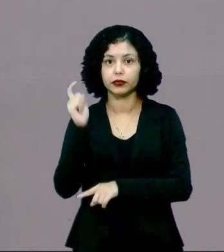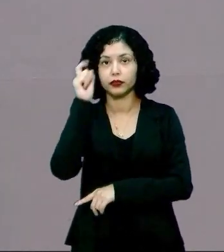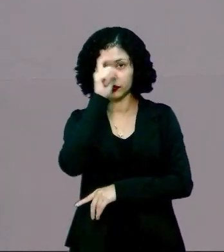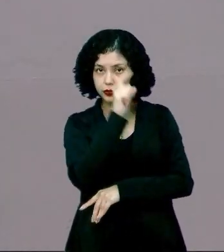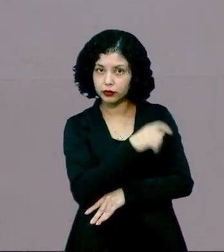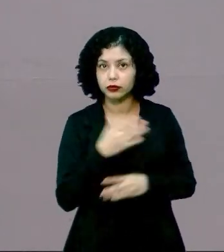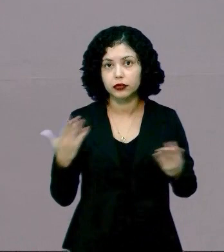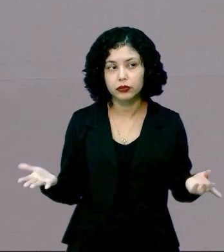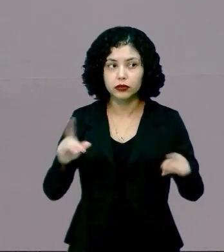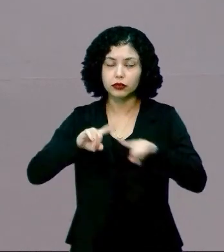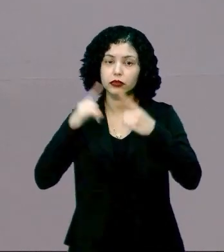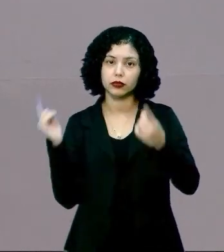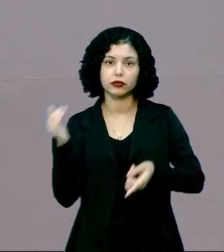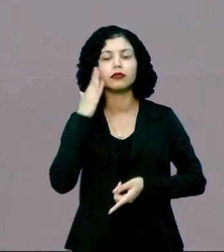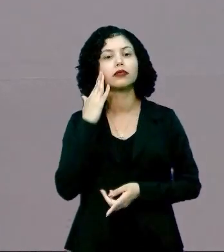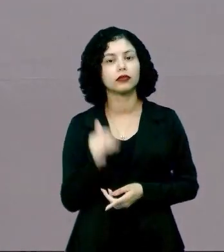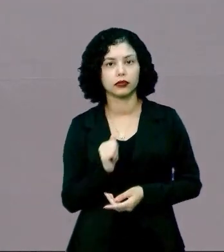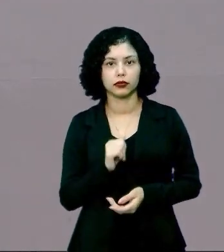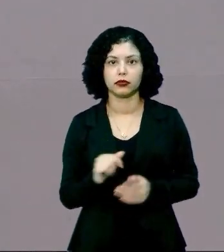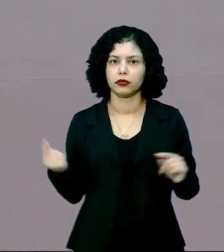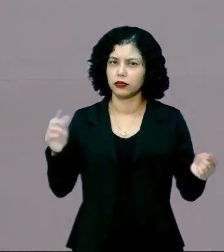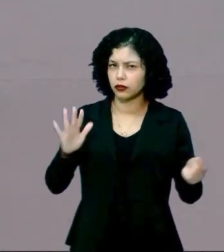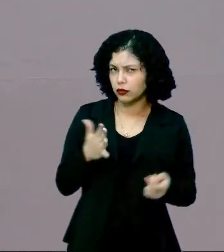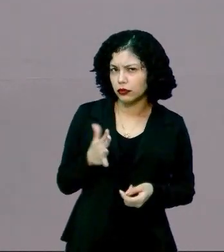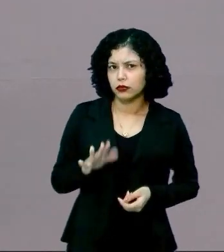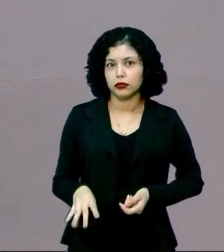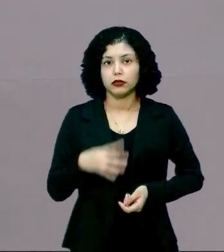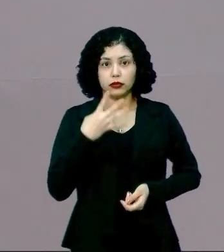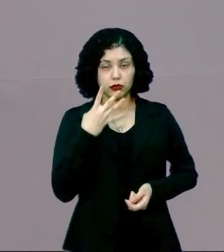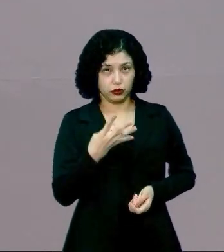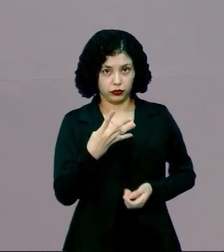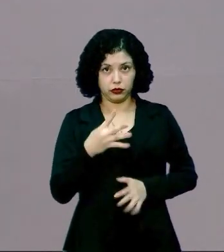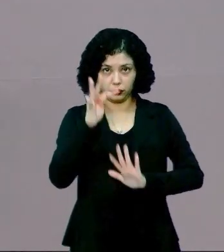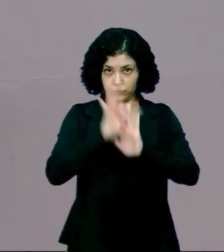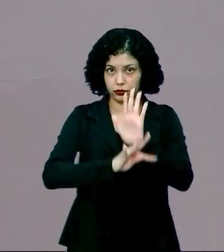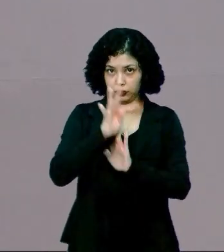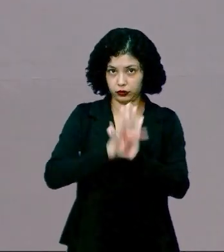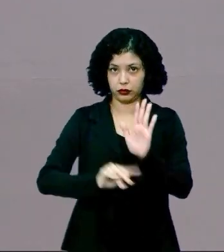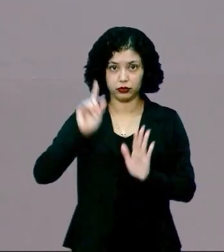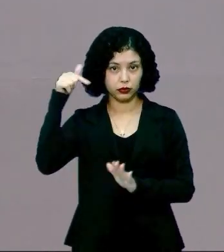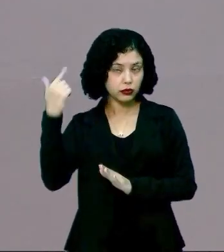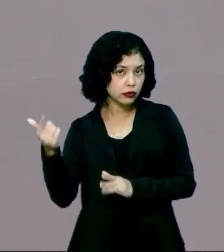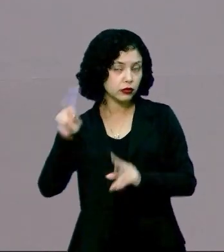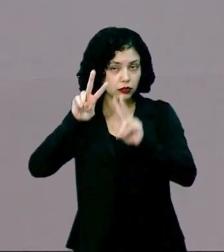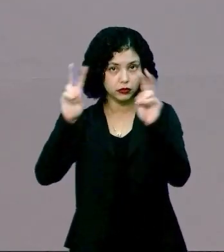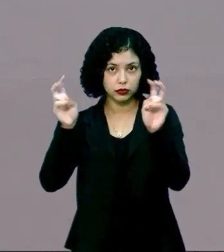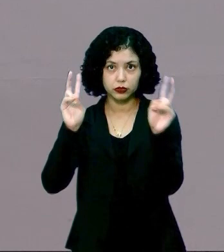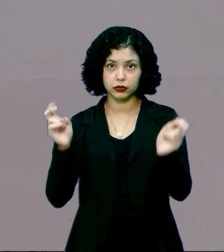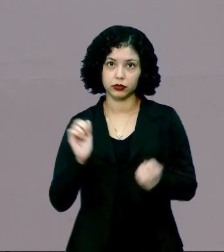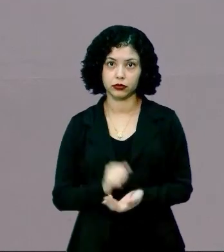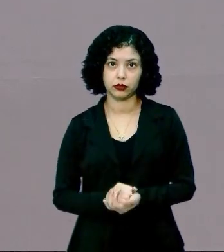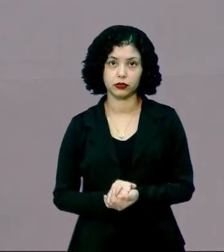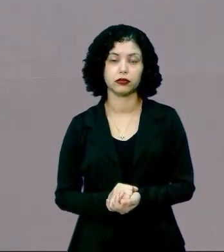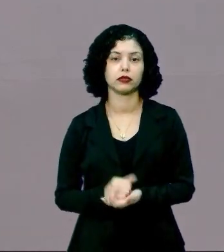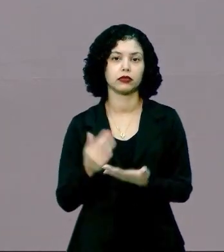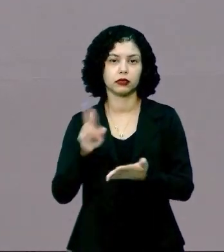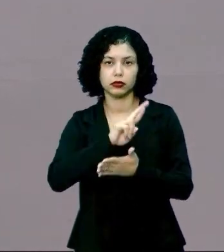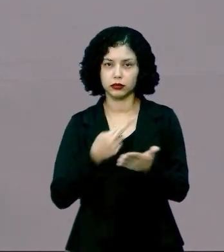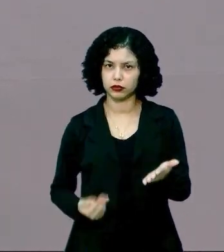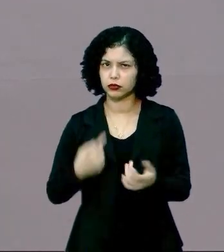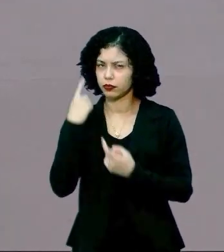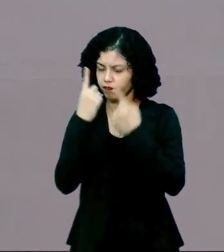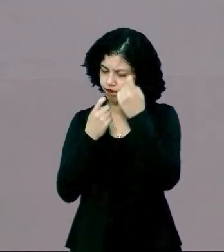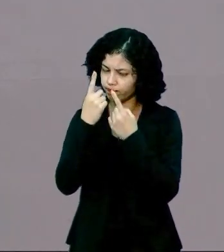difícil isso. Mas você sabe que existem aproximadamente 4 textos motivadores lá na sua temática da redação do Enem, então não precisa